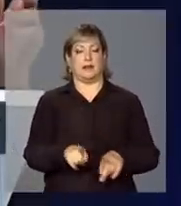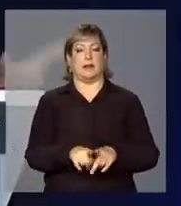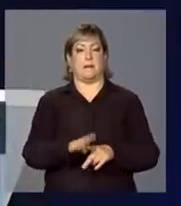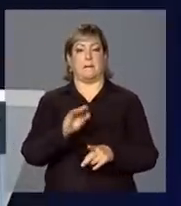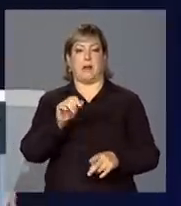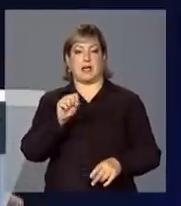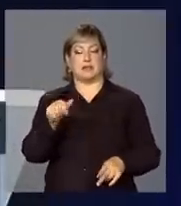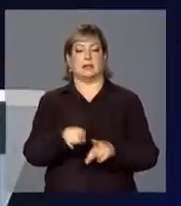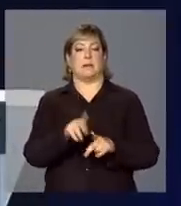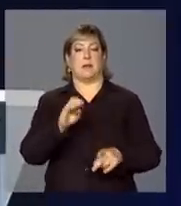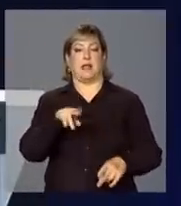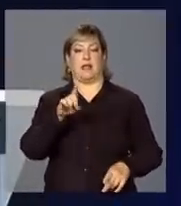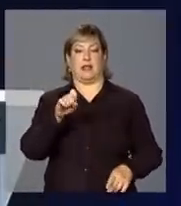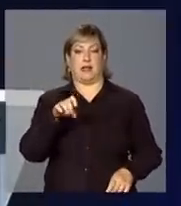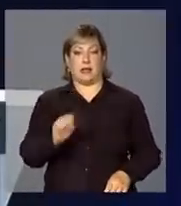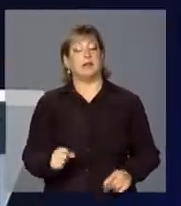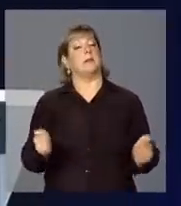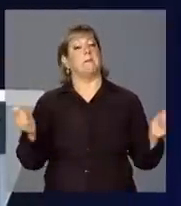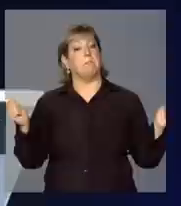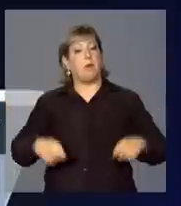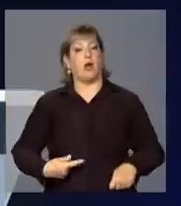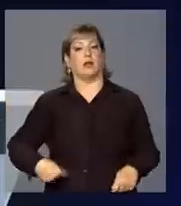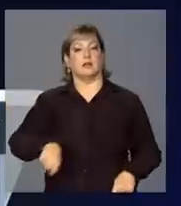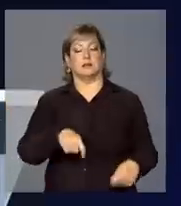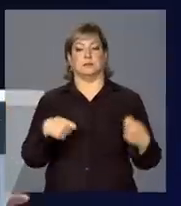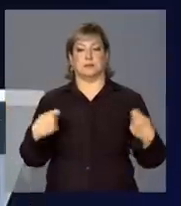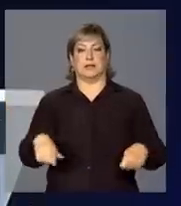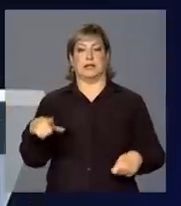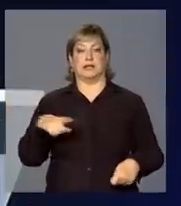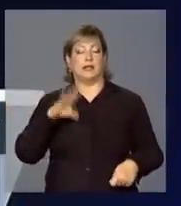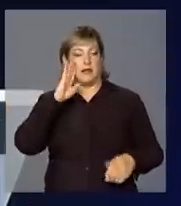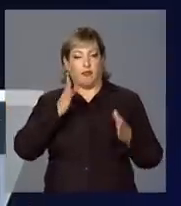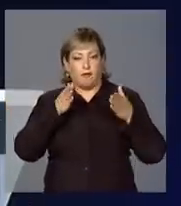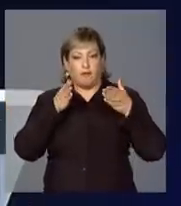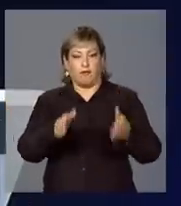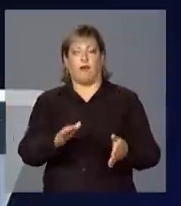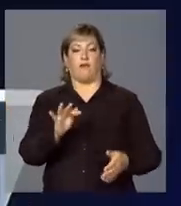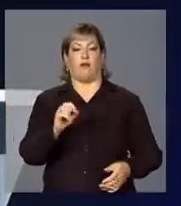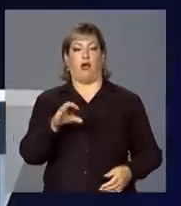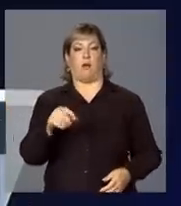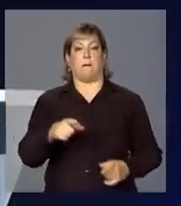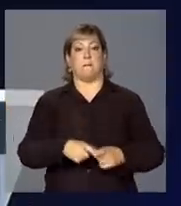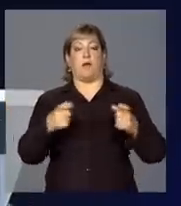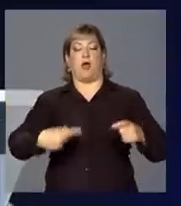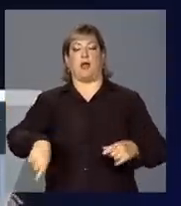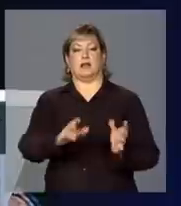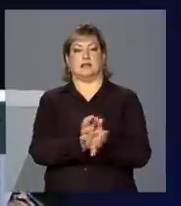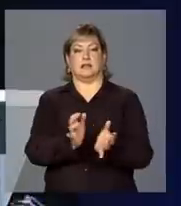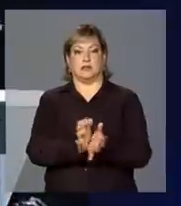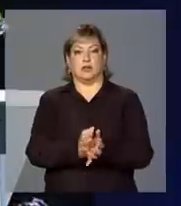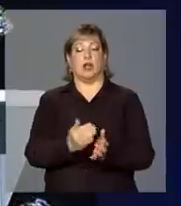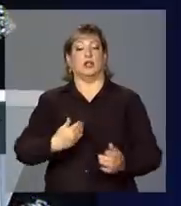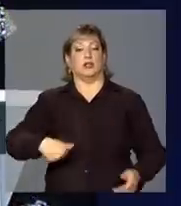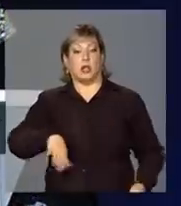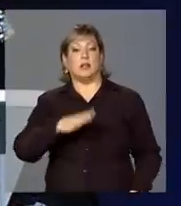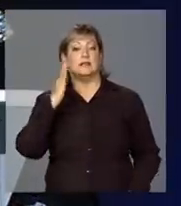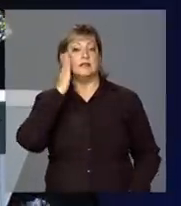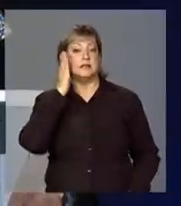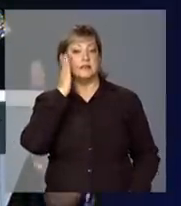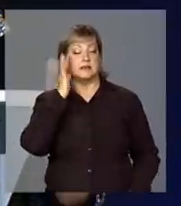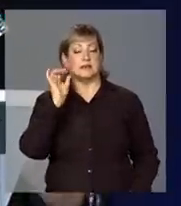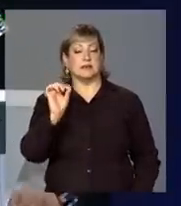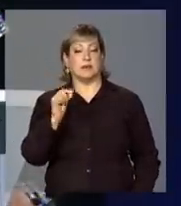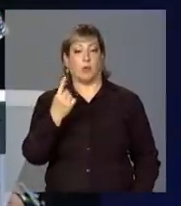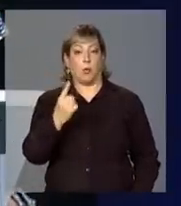que podem e devem ter um foco maior no setor. Nós sabemos que um